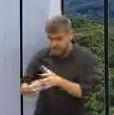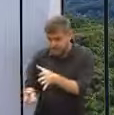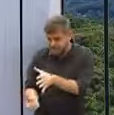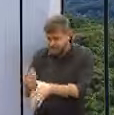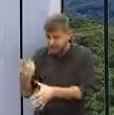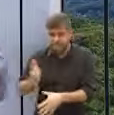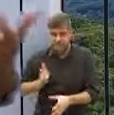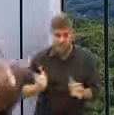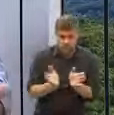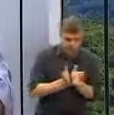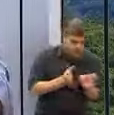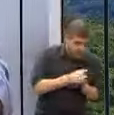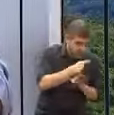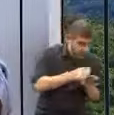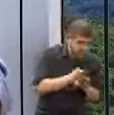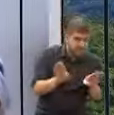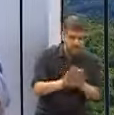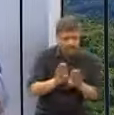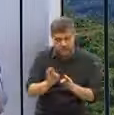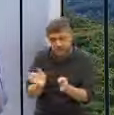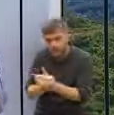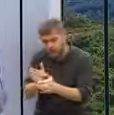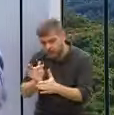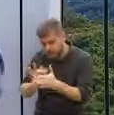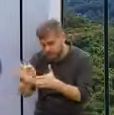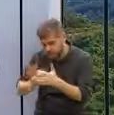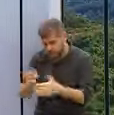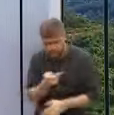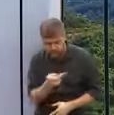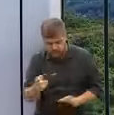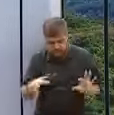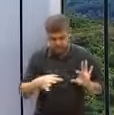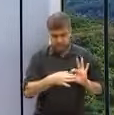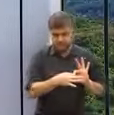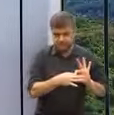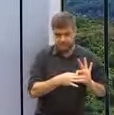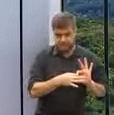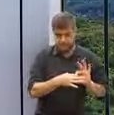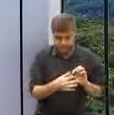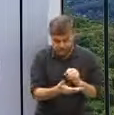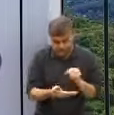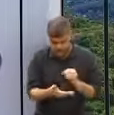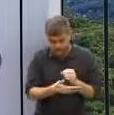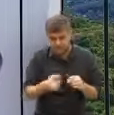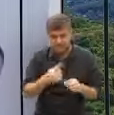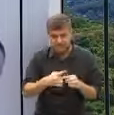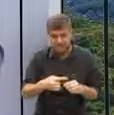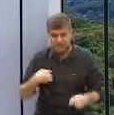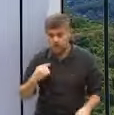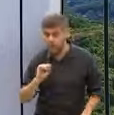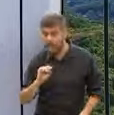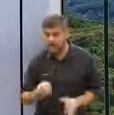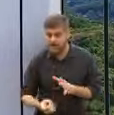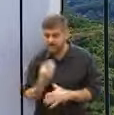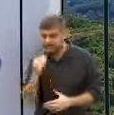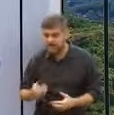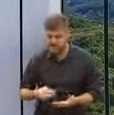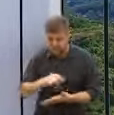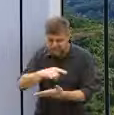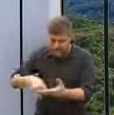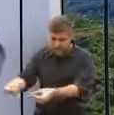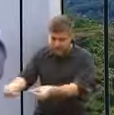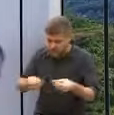geram mais problema, né? Seja para o CMDCA, seja para o Conselho Tutelar. E essa parceria é fundamental, porque a demanda que vem,